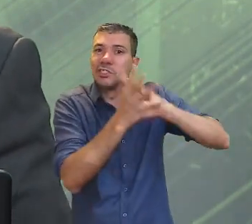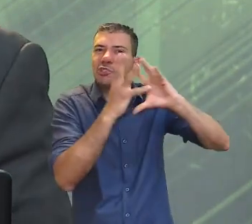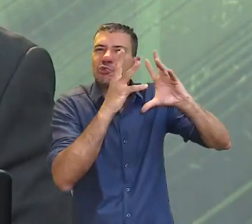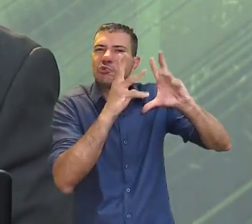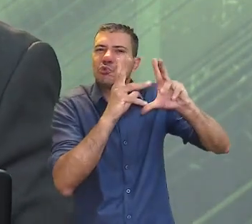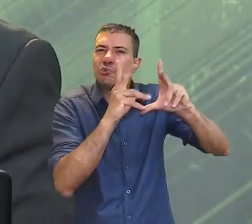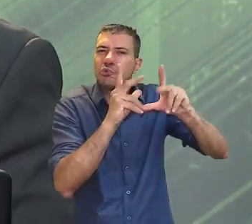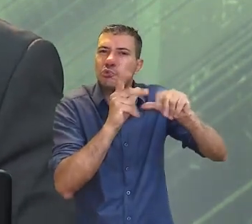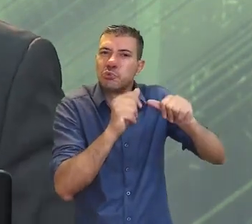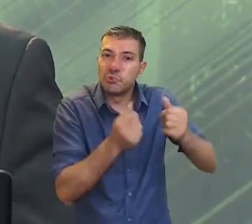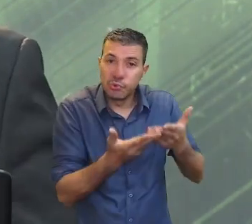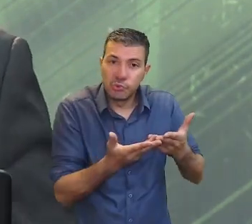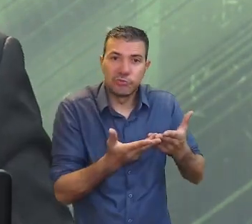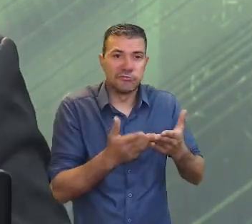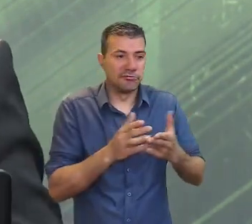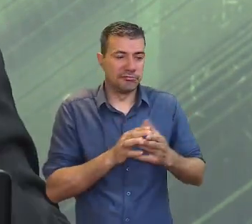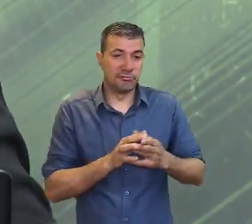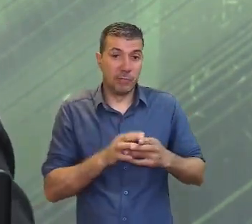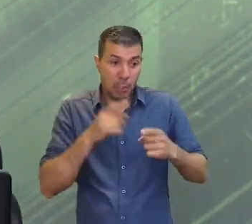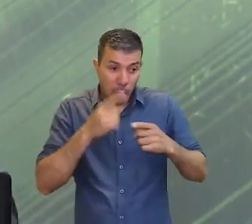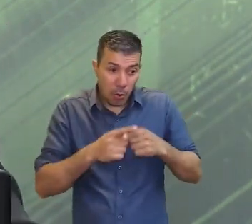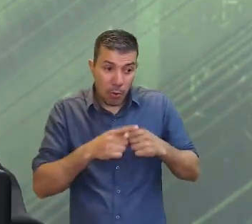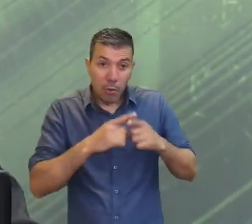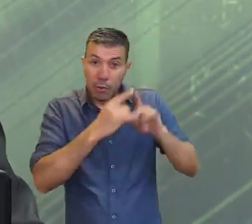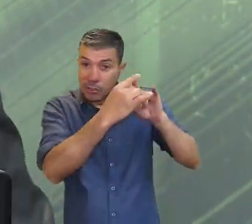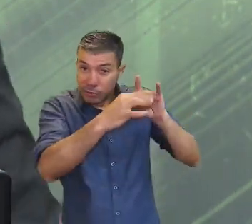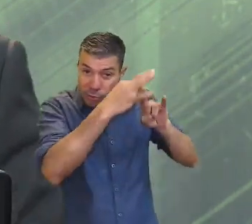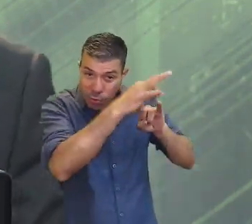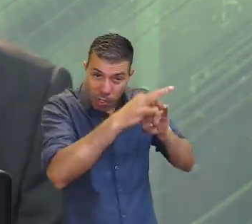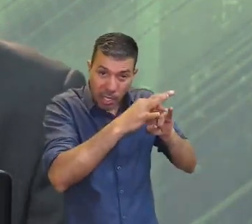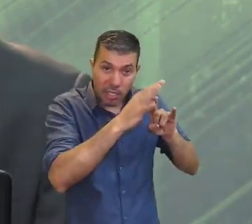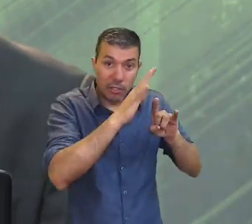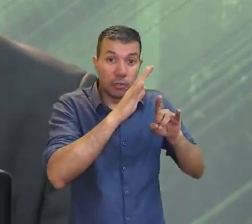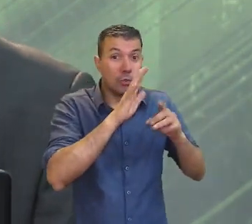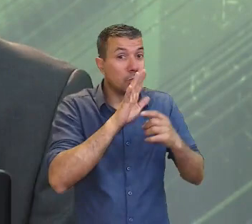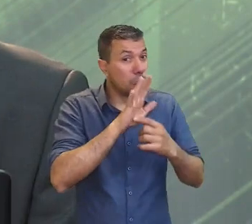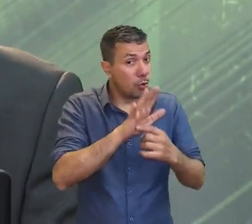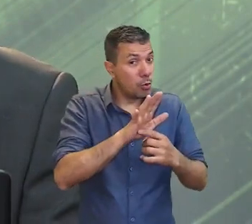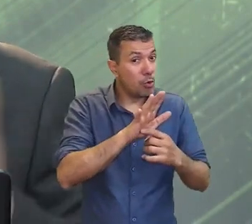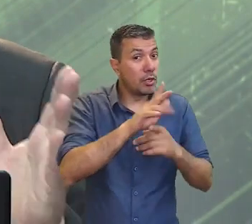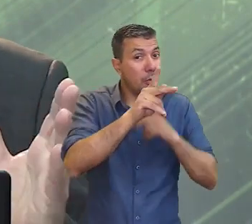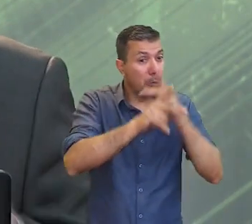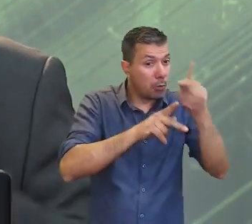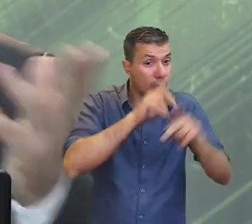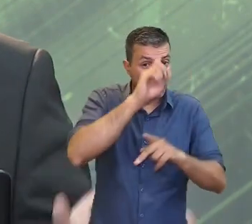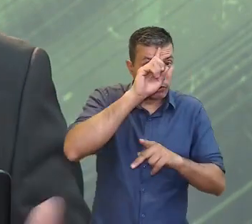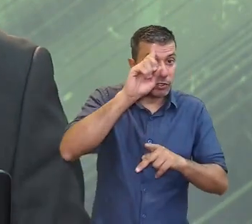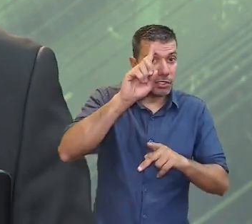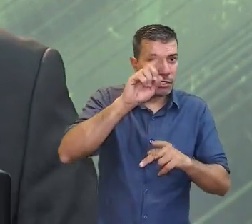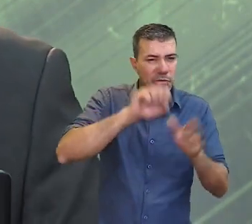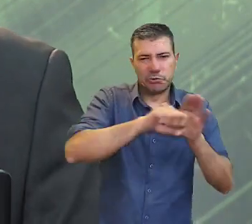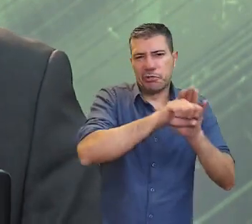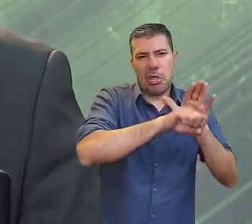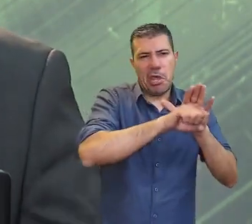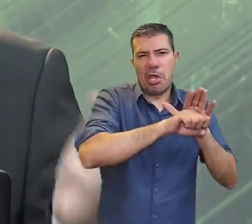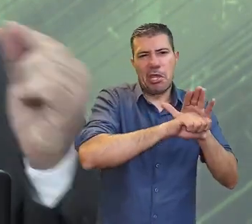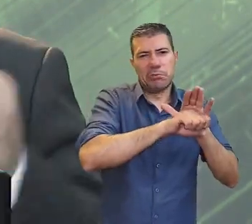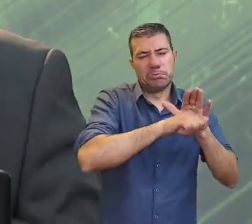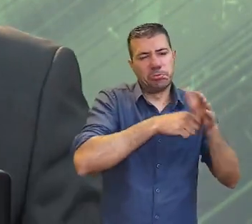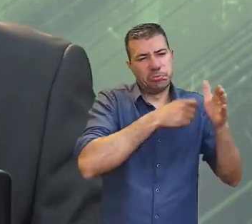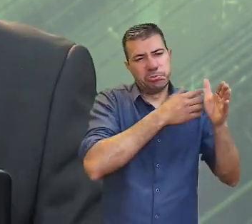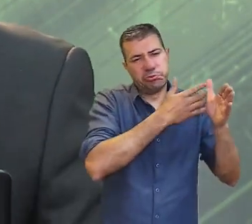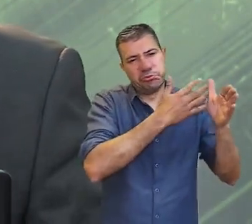pedra que não seja derrubada. O santuário terrestre foi o centro da adoração para o povo de Deus durante séculos. Nós conhecemos a história.